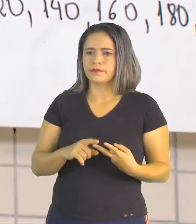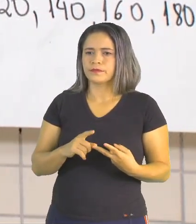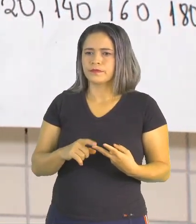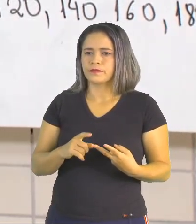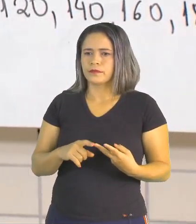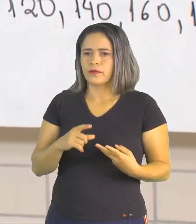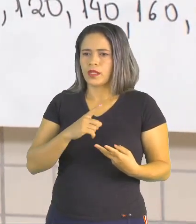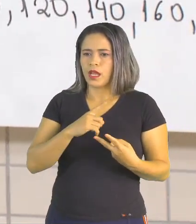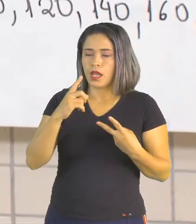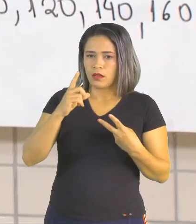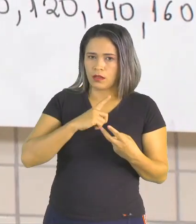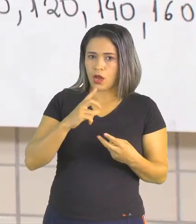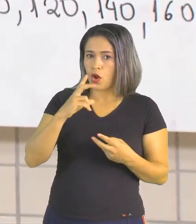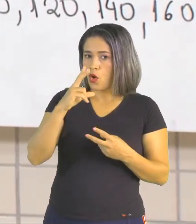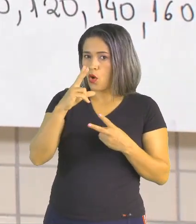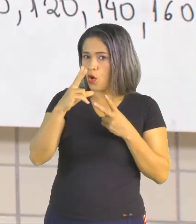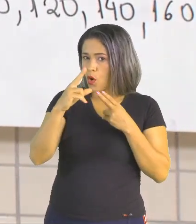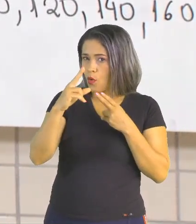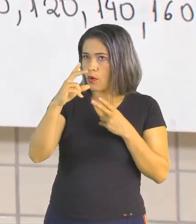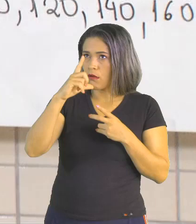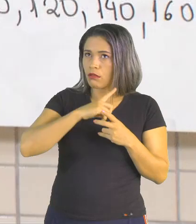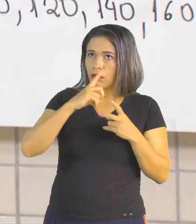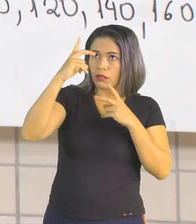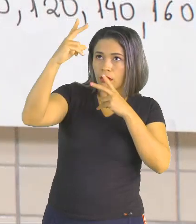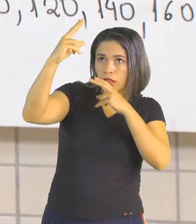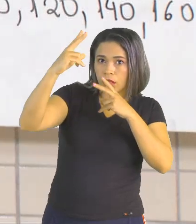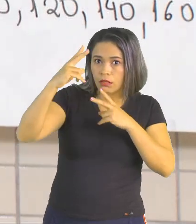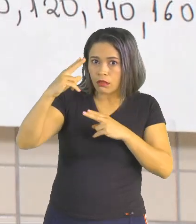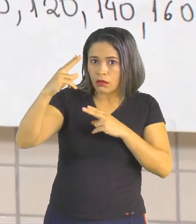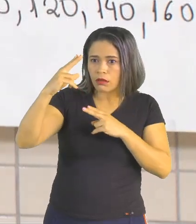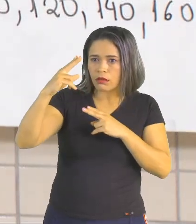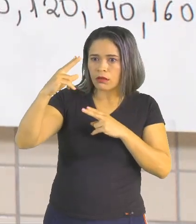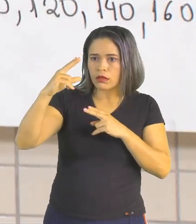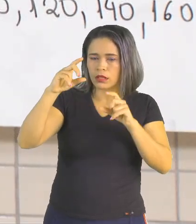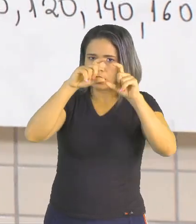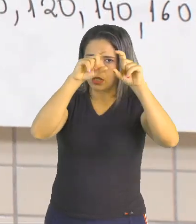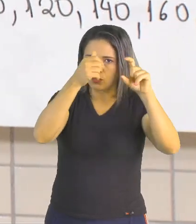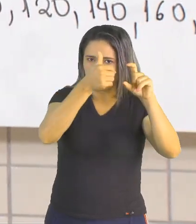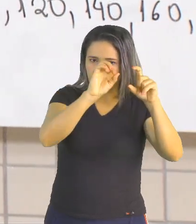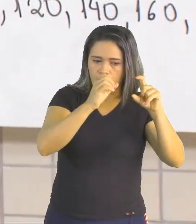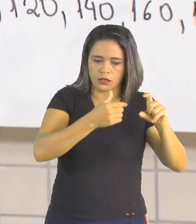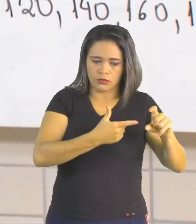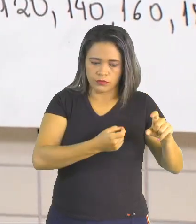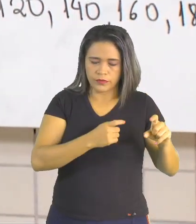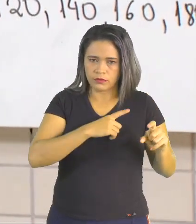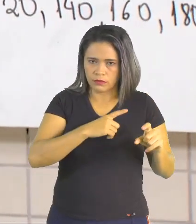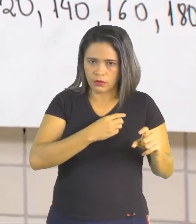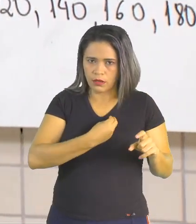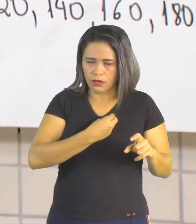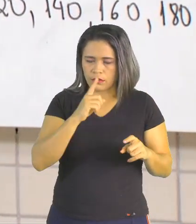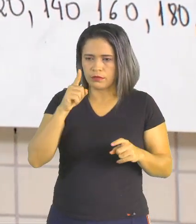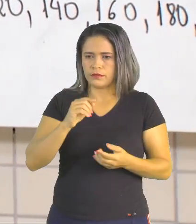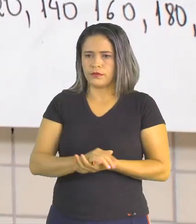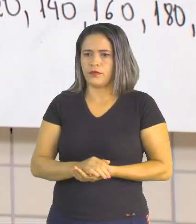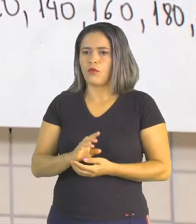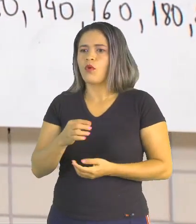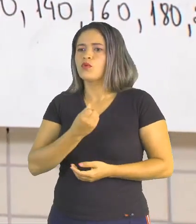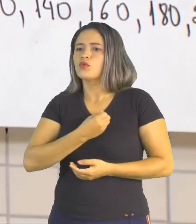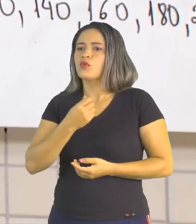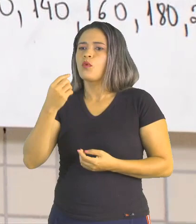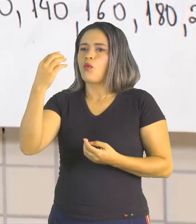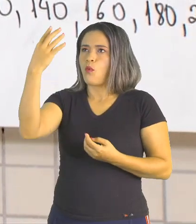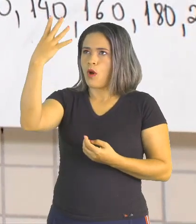Comuns que tem tanto nos múltiplos de 10 quanto nos múltiplos de 20. Qual outro, turma? 40.